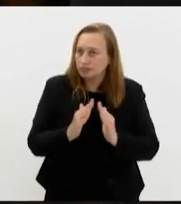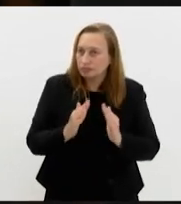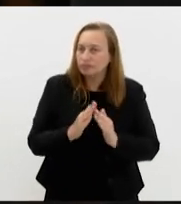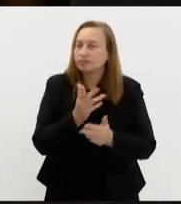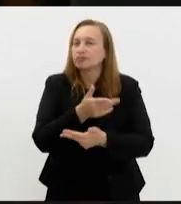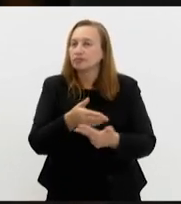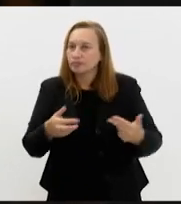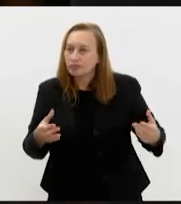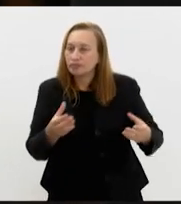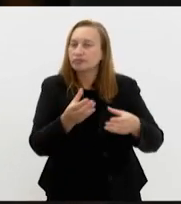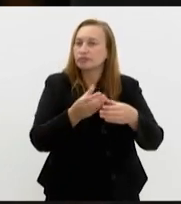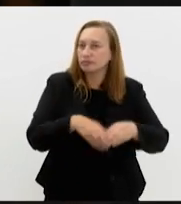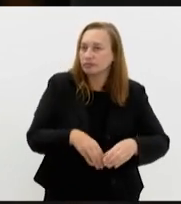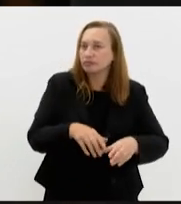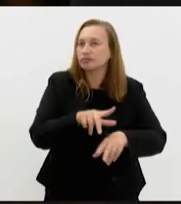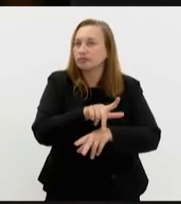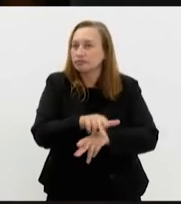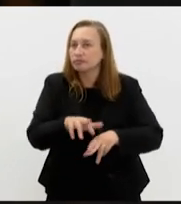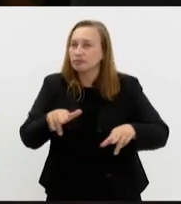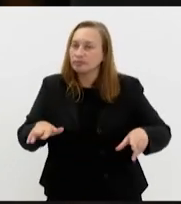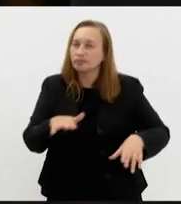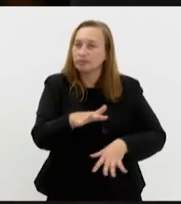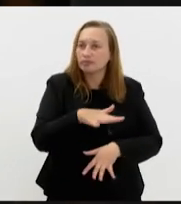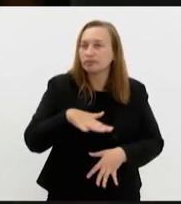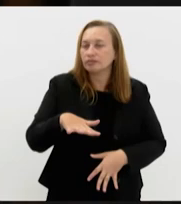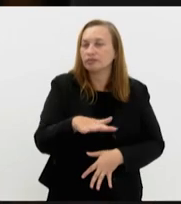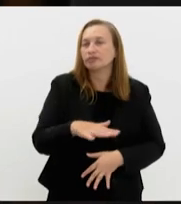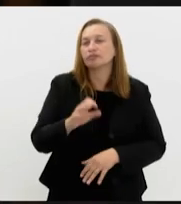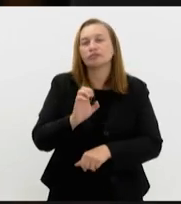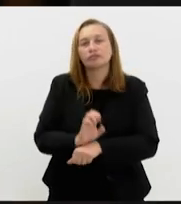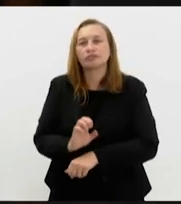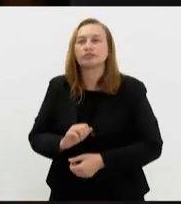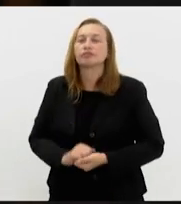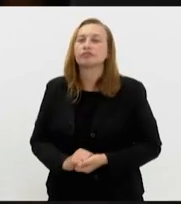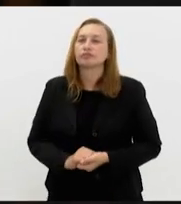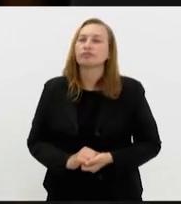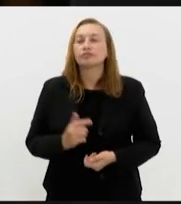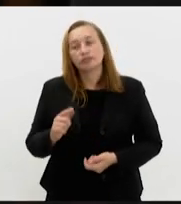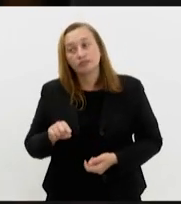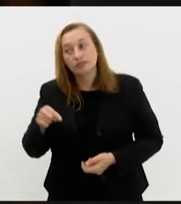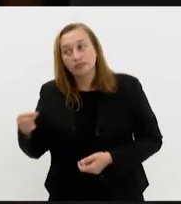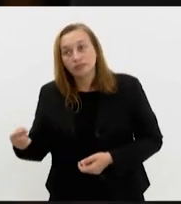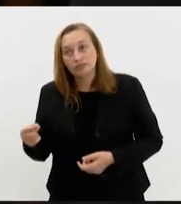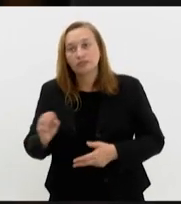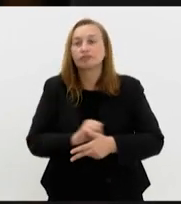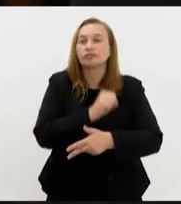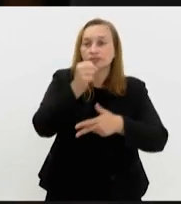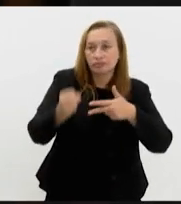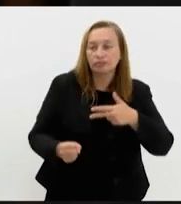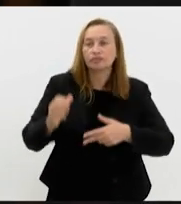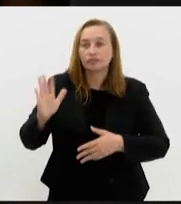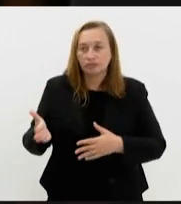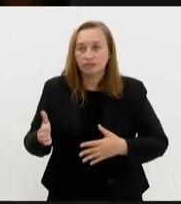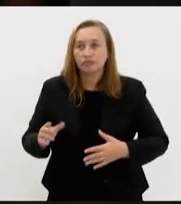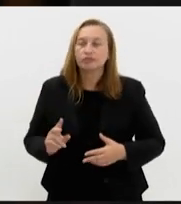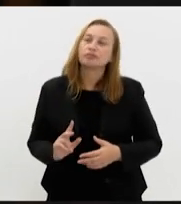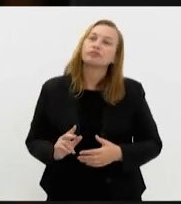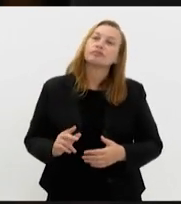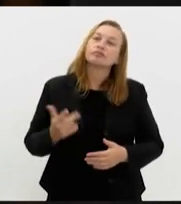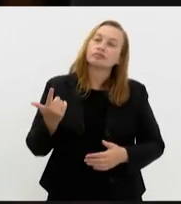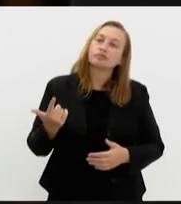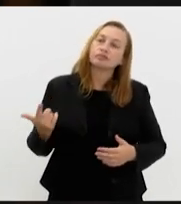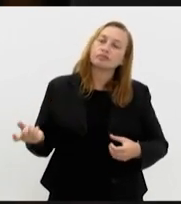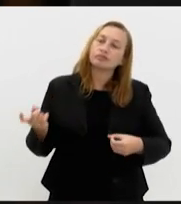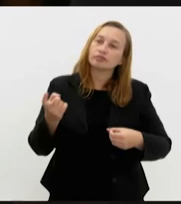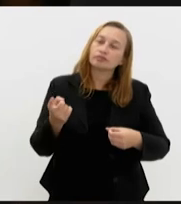vários concursados, diversos equipamentos do Estado e de outros poderes que já assumiram. Então, a